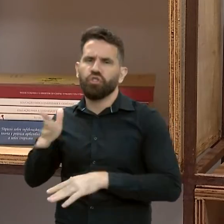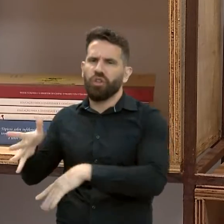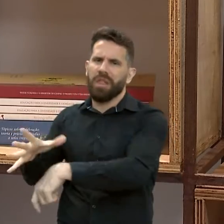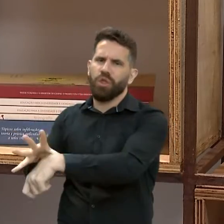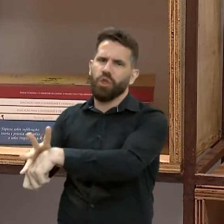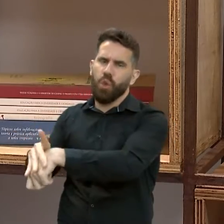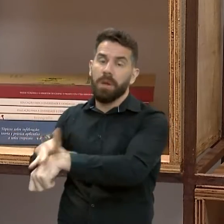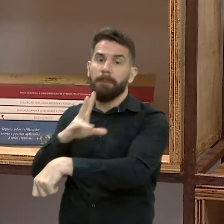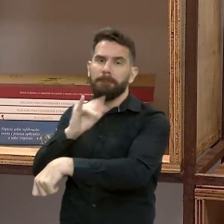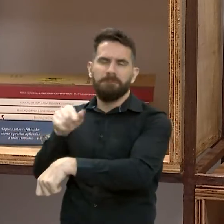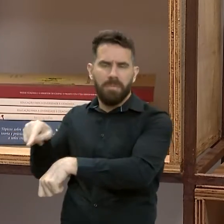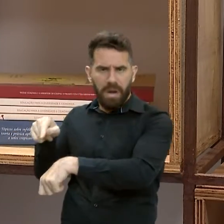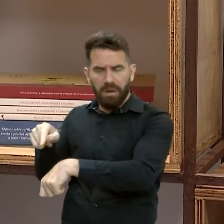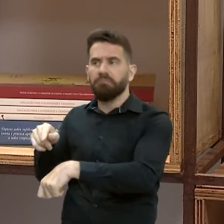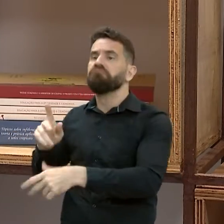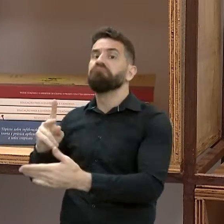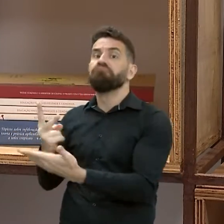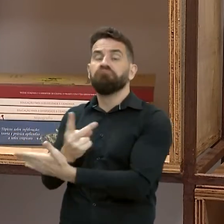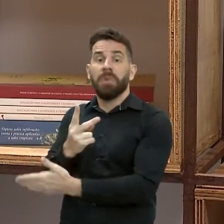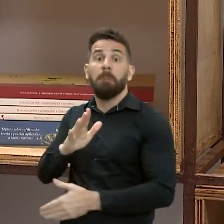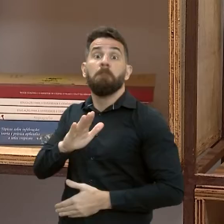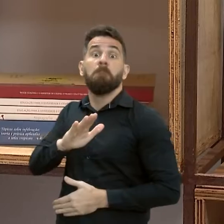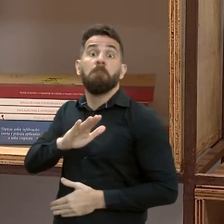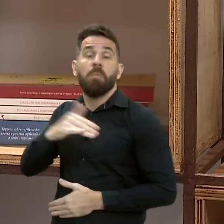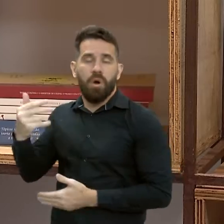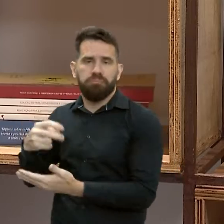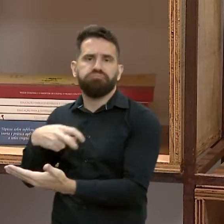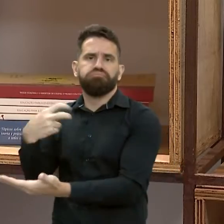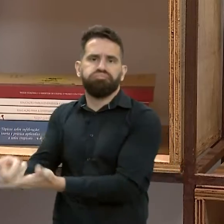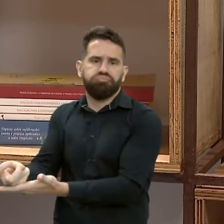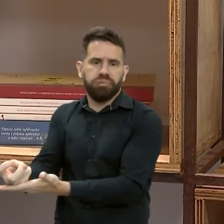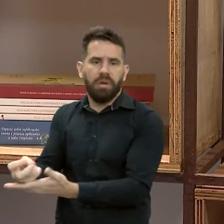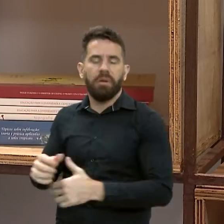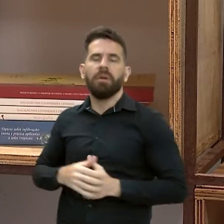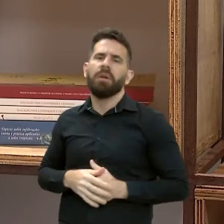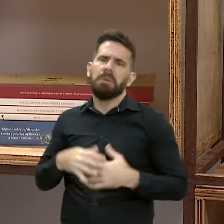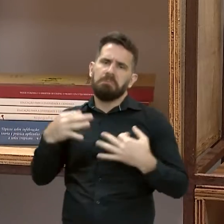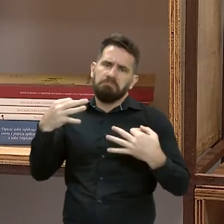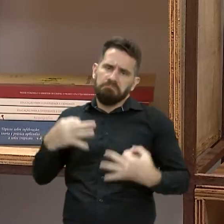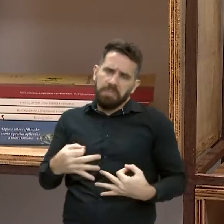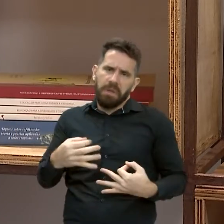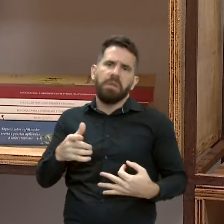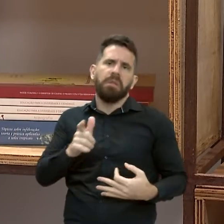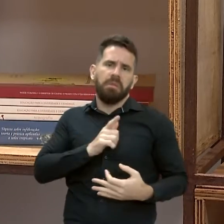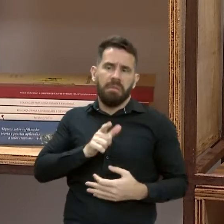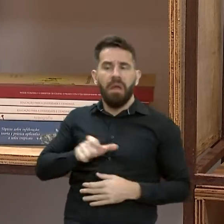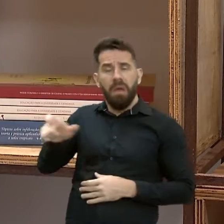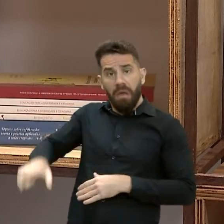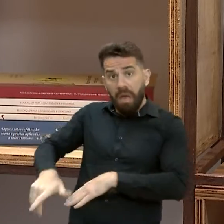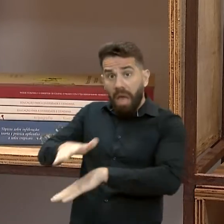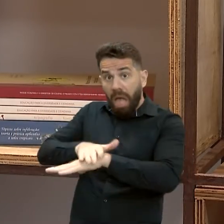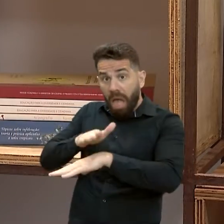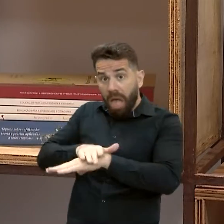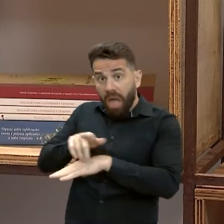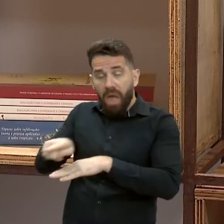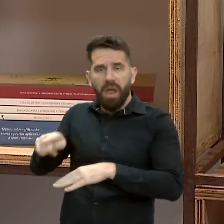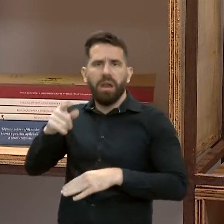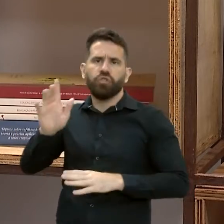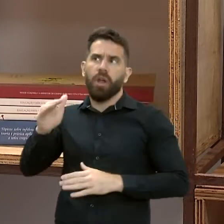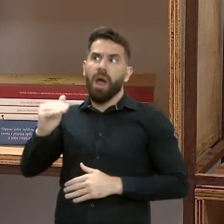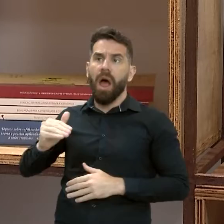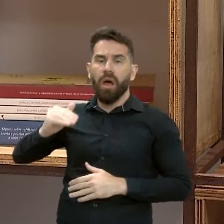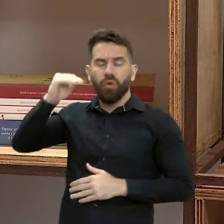doente, o pai falece. Então ela foi considerada, isso na visão de Cora Coralina, já adulta,